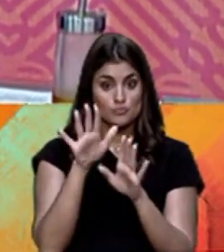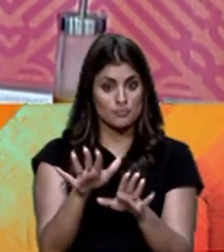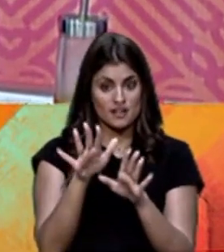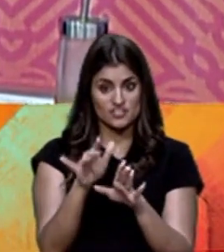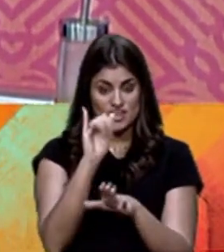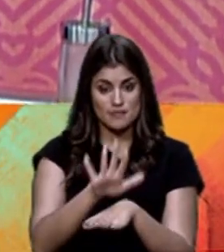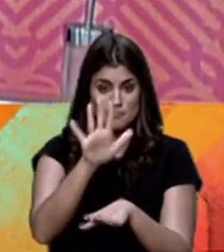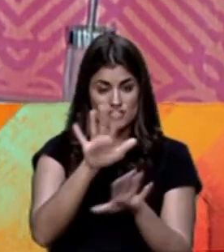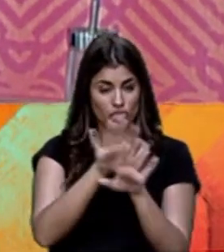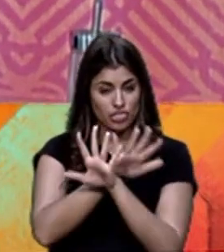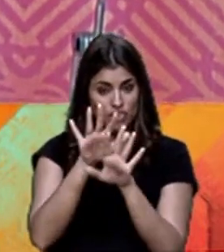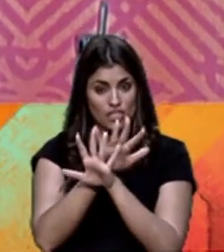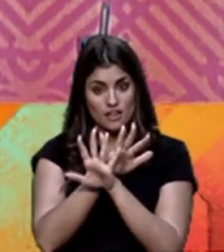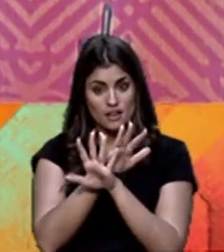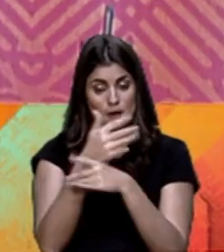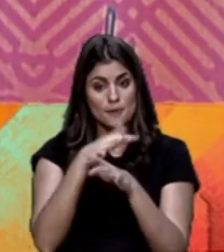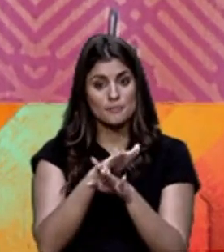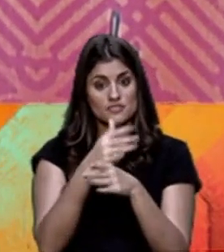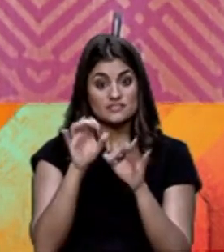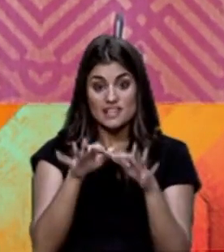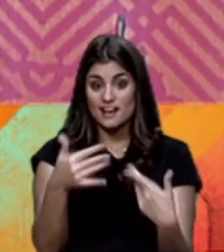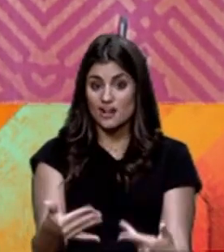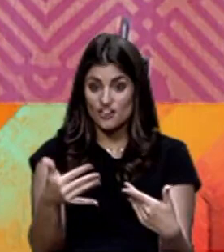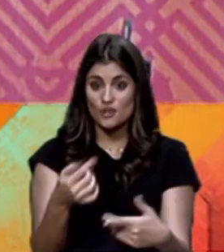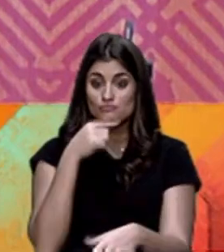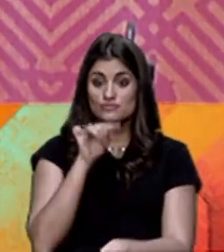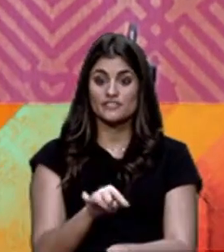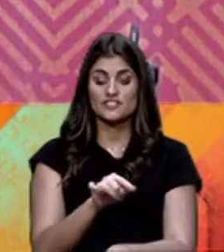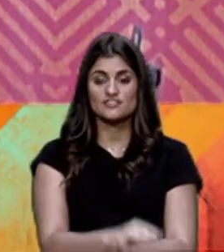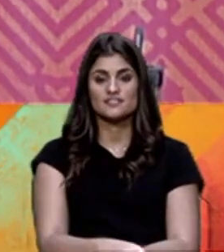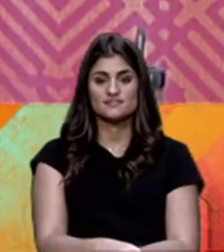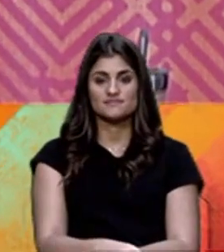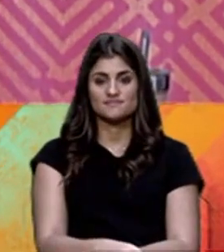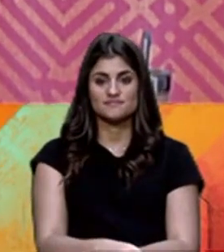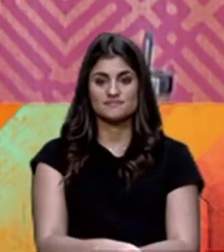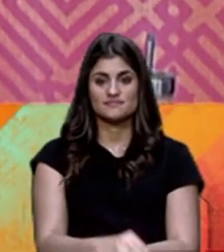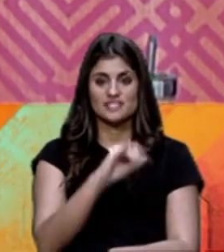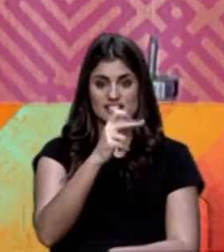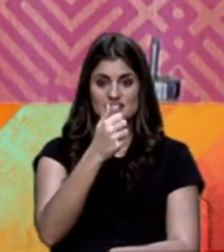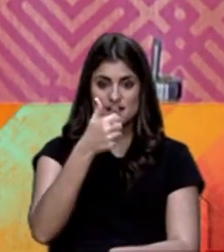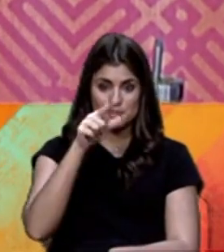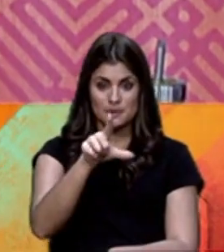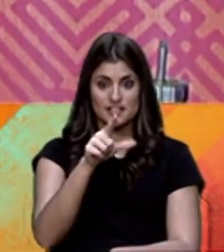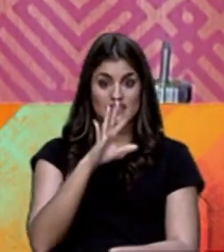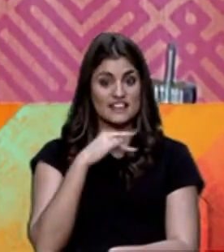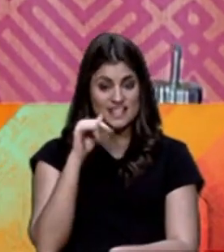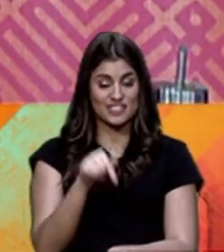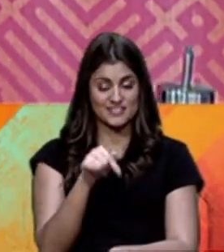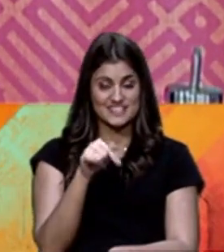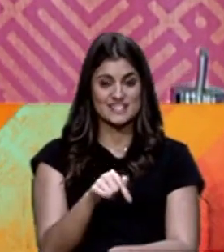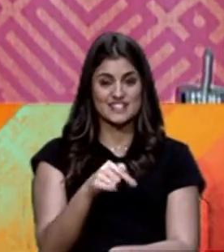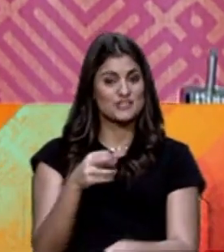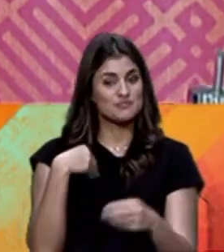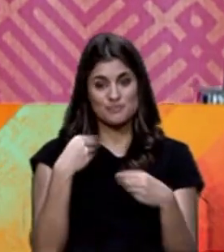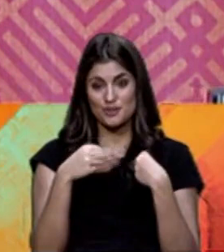imagem. Mas olha, estamos como agora. Mais uma vez, olha. Oh, Isabel, está muito engraçado hoje. Não te